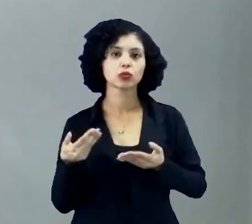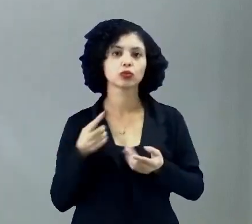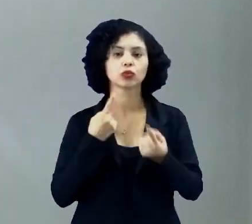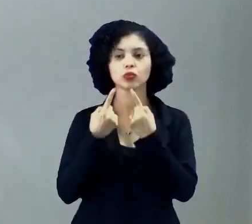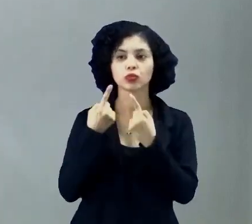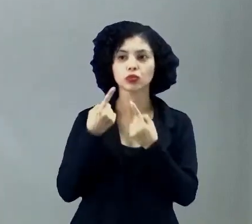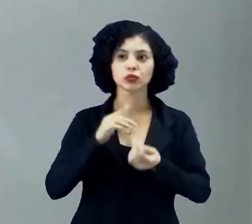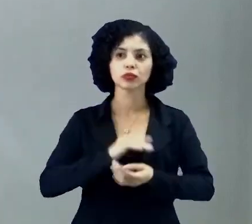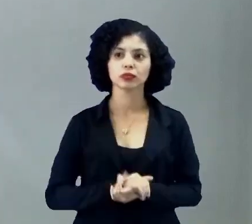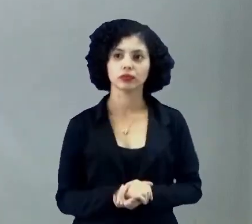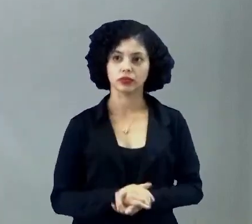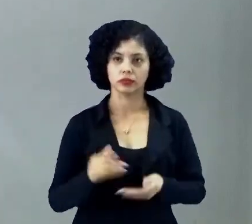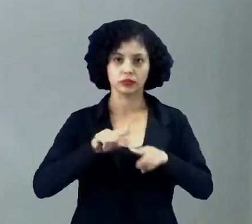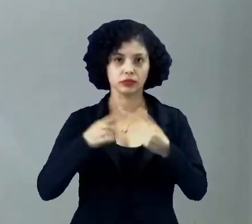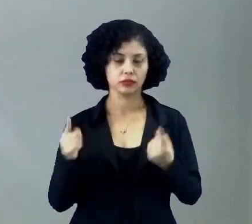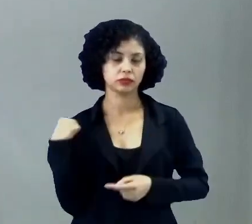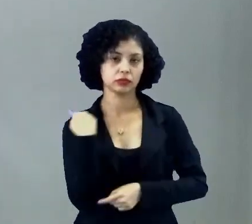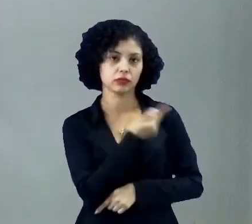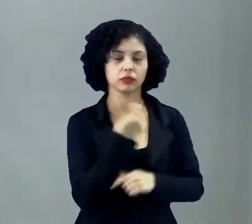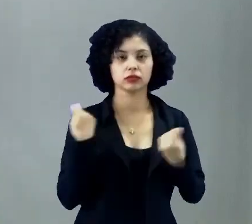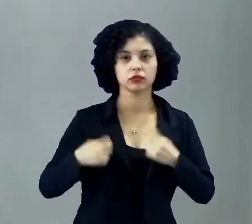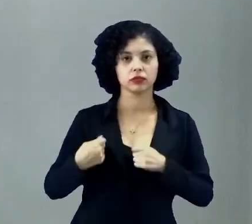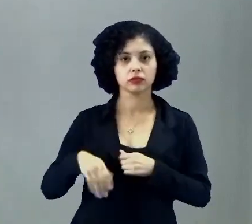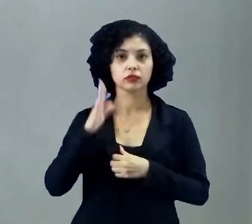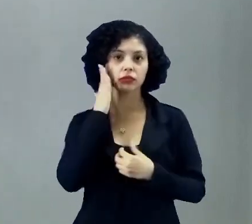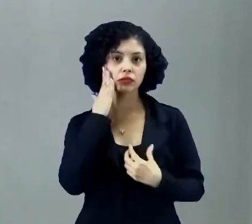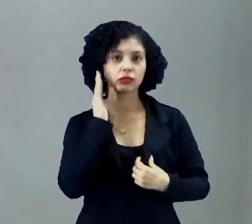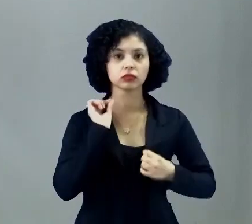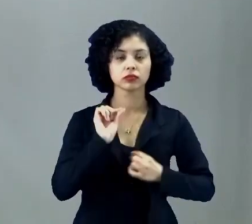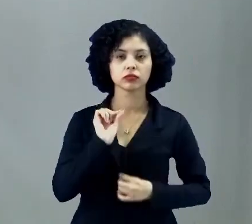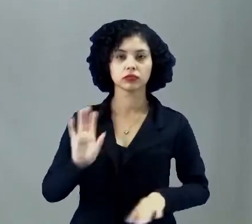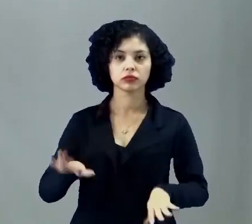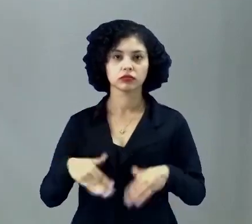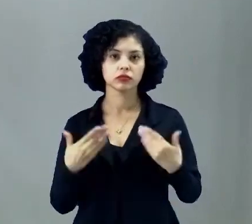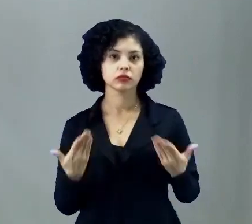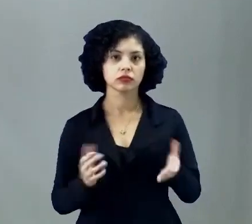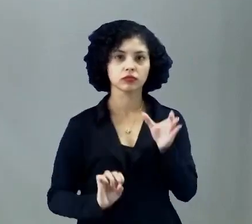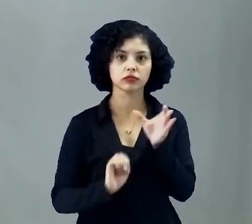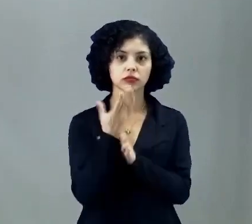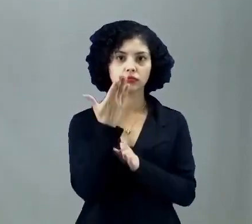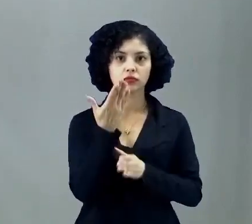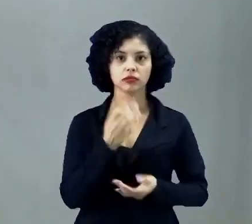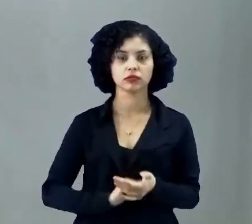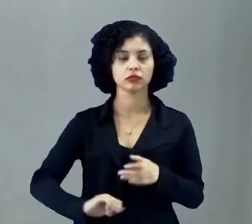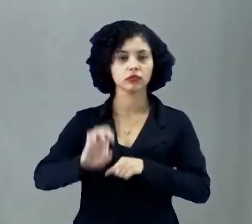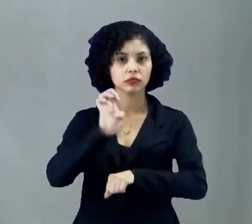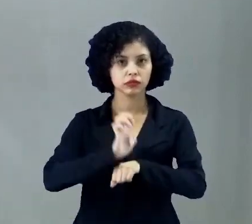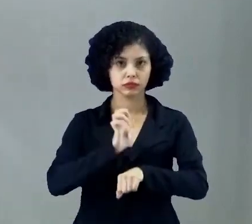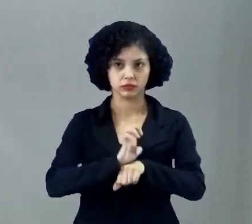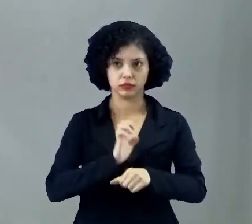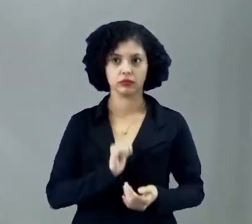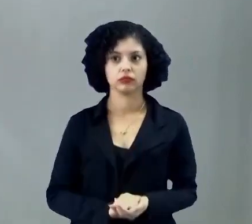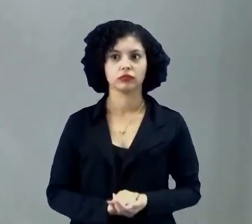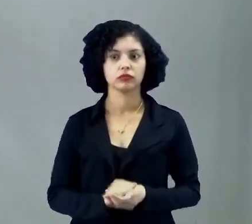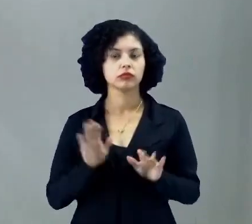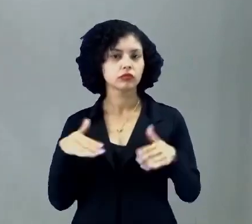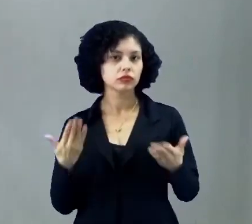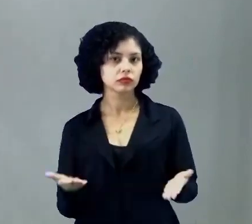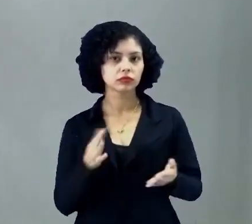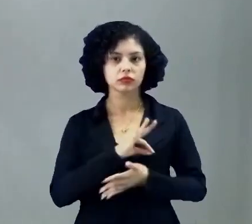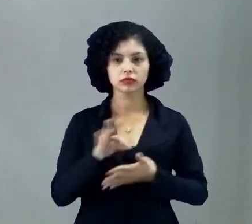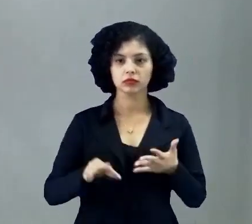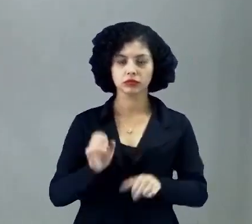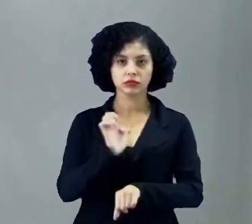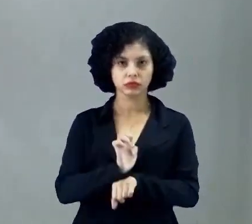muito debatidos. Mas nós precisamos compreender qual a origem do Estado. Esse tipo de Estado que